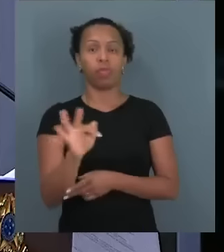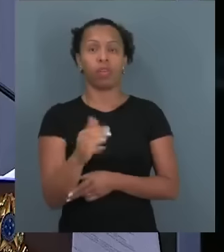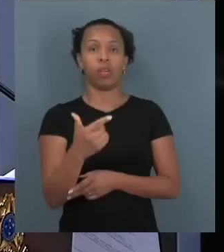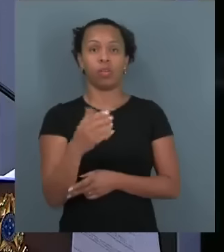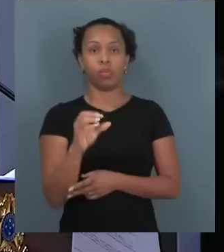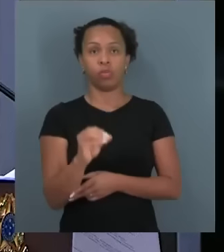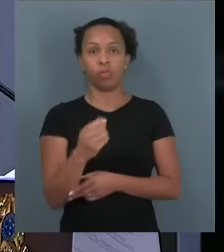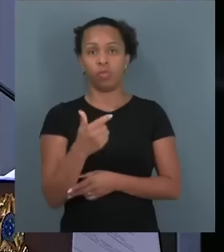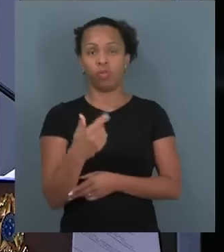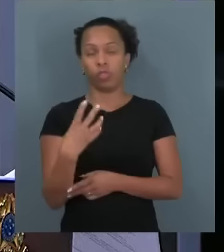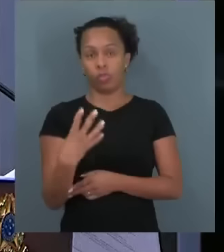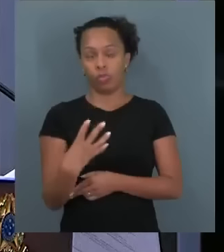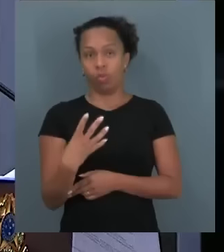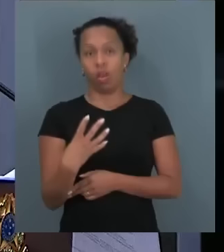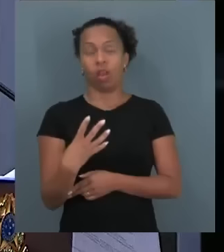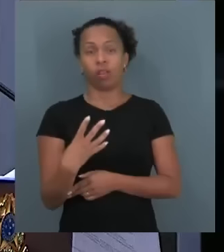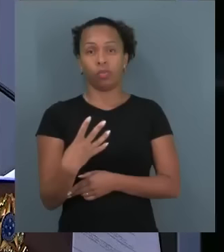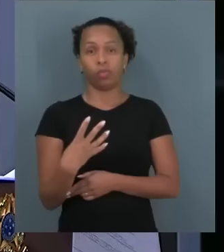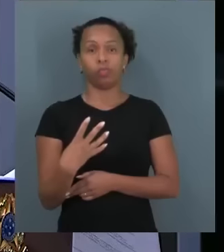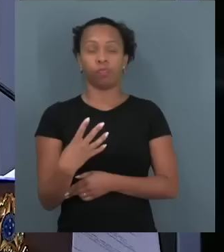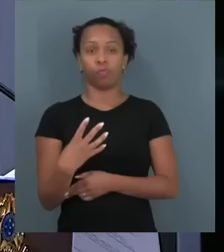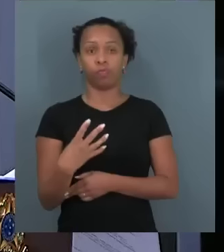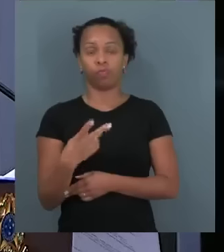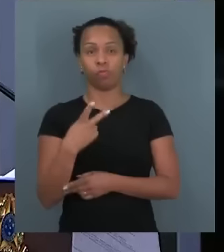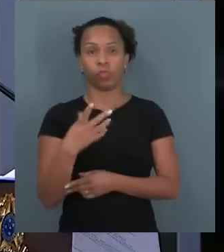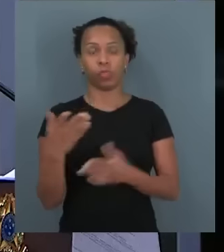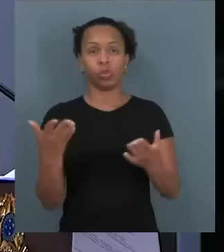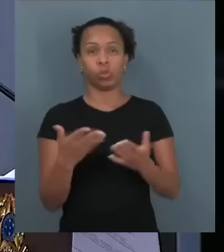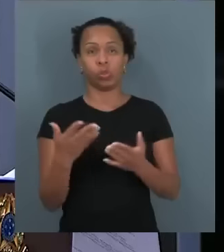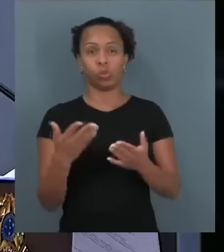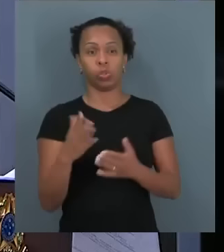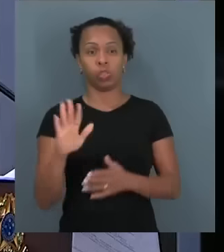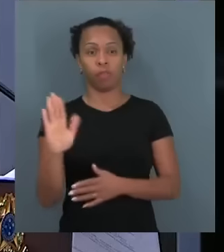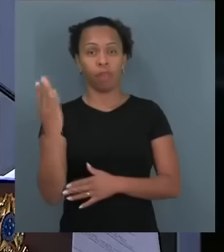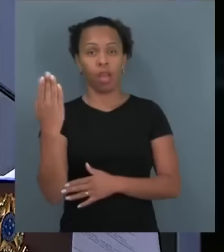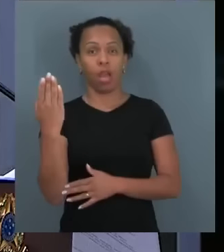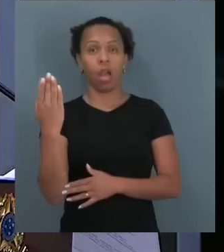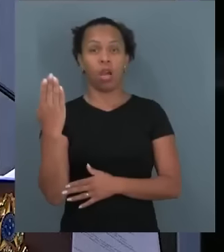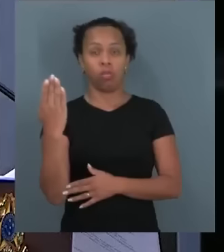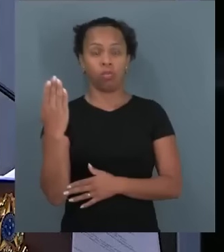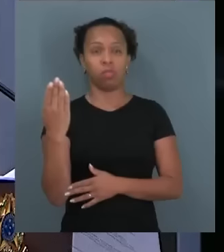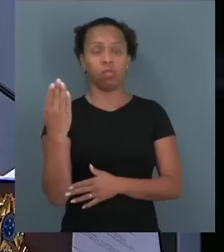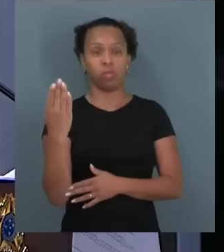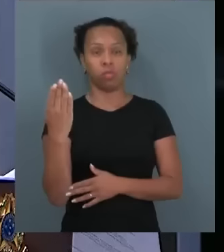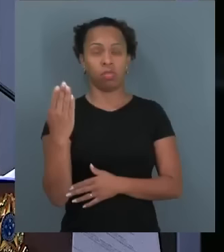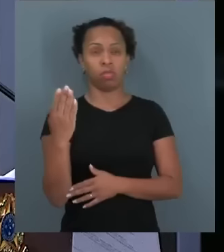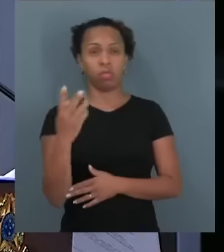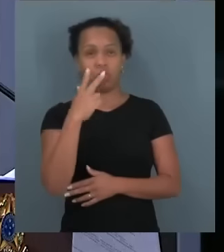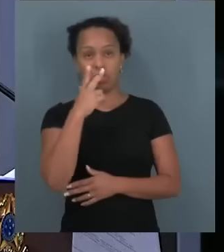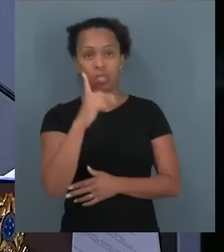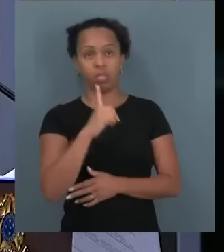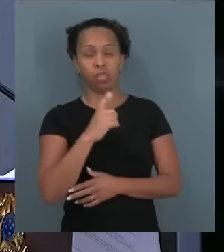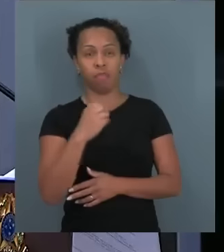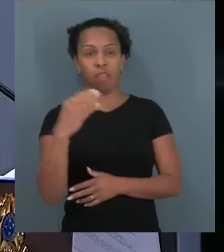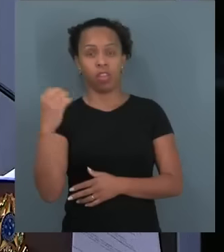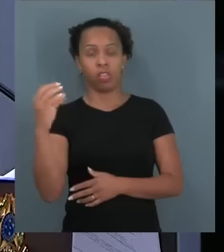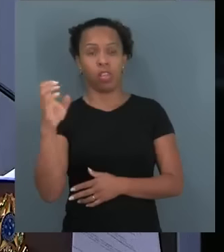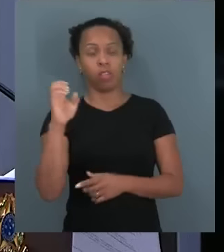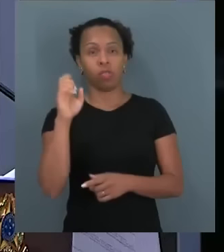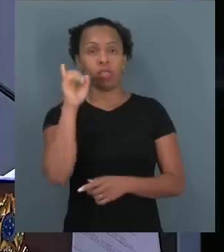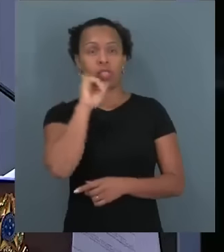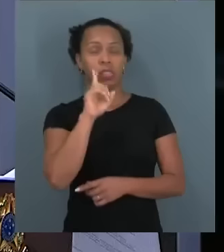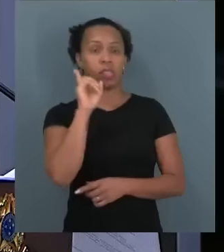sob uma premissa que hoje se sabe falsa, a de que ele teria viajado aos Estados